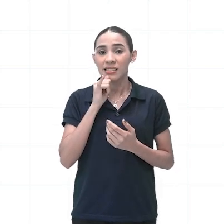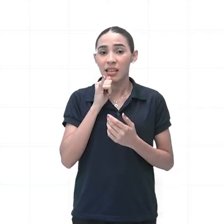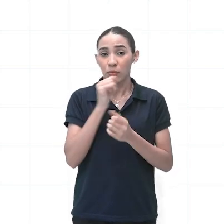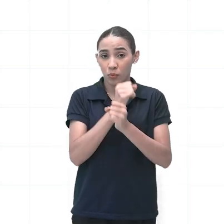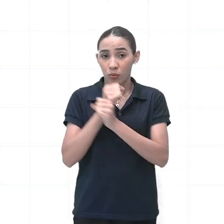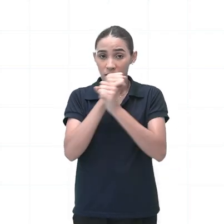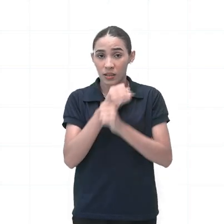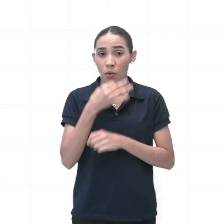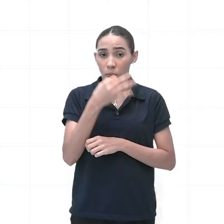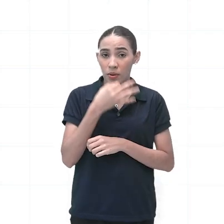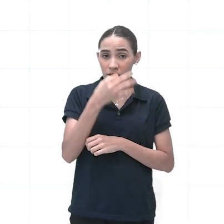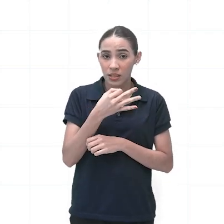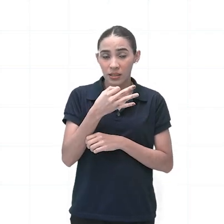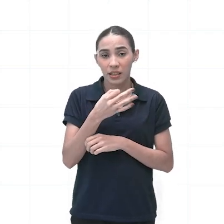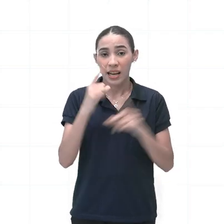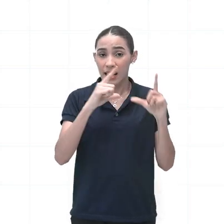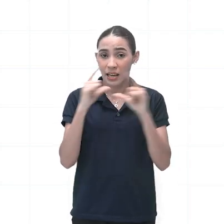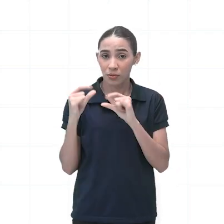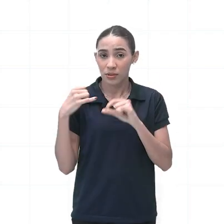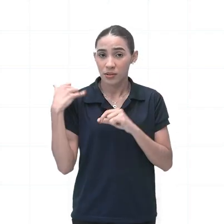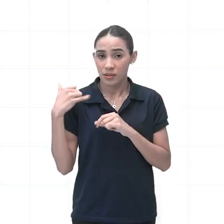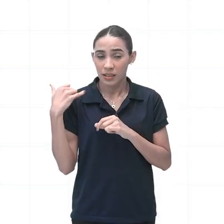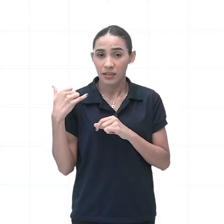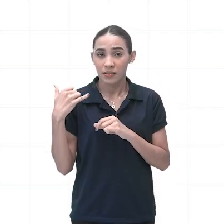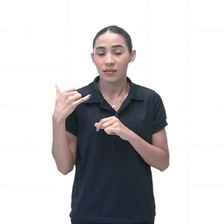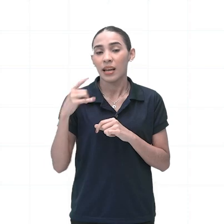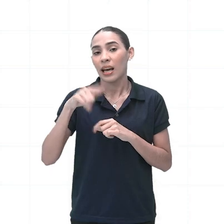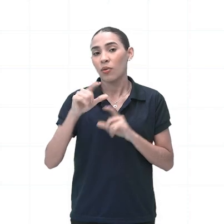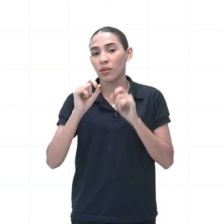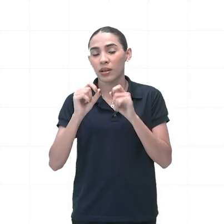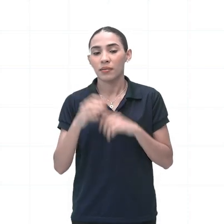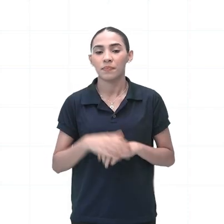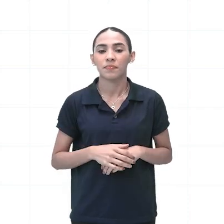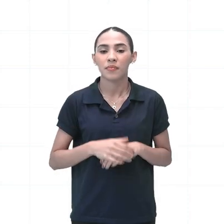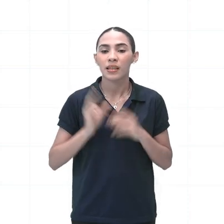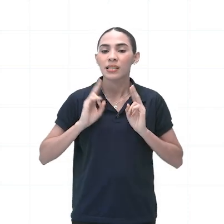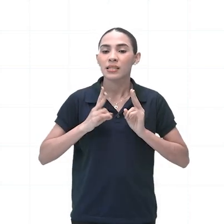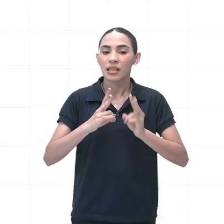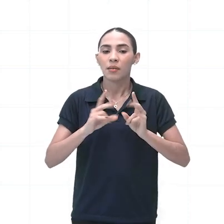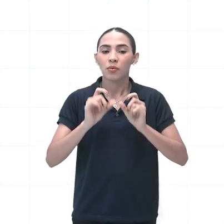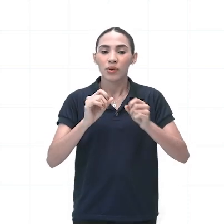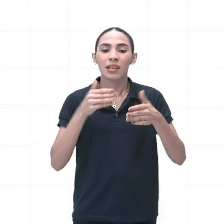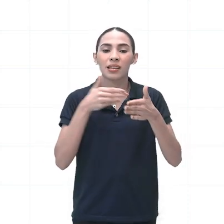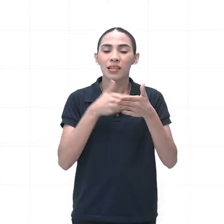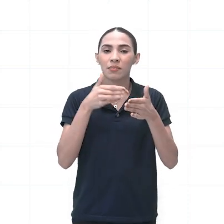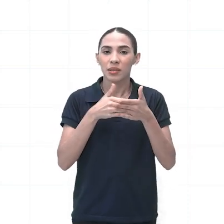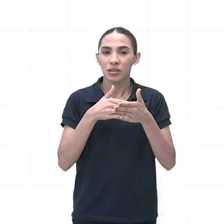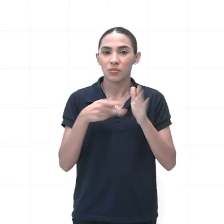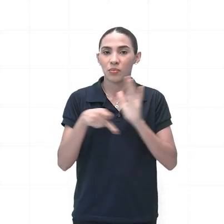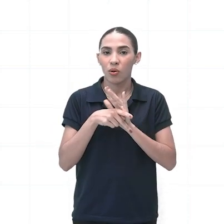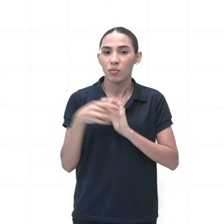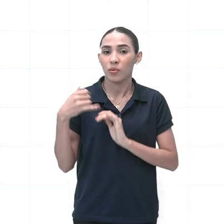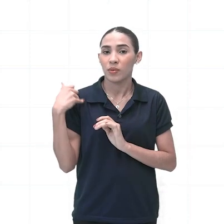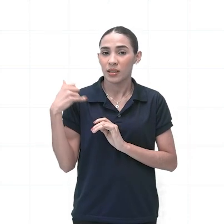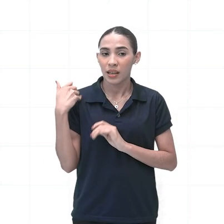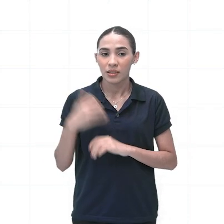defesa, a ideia de reduzir a maioridade penal coloca sempre em questão o limite de